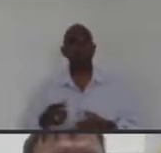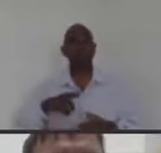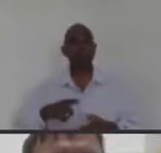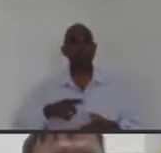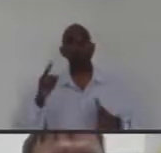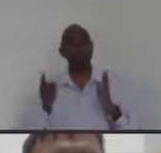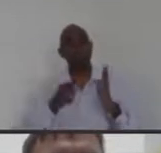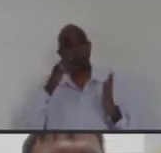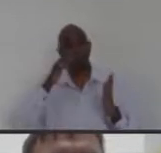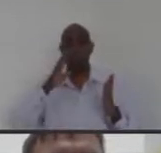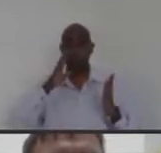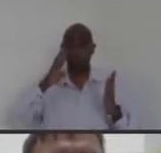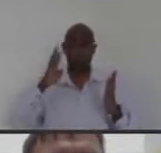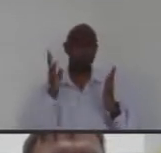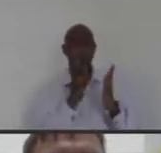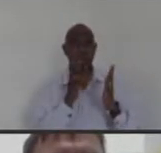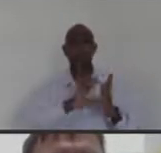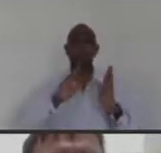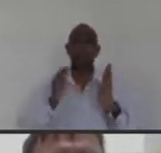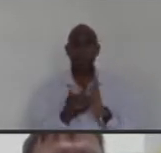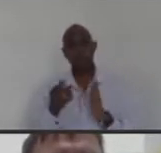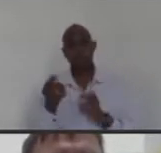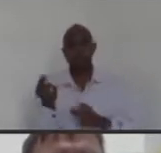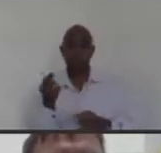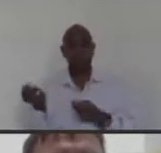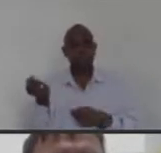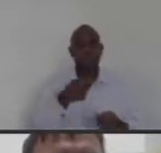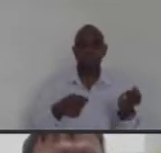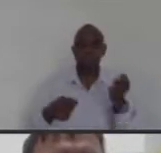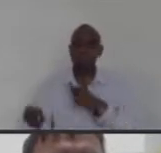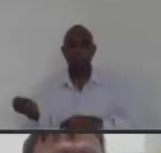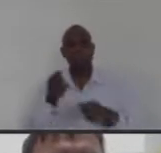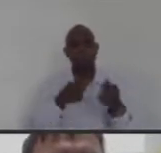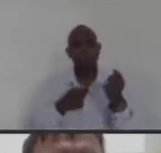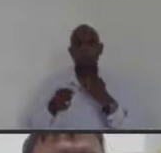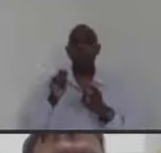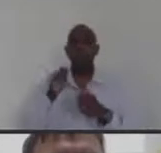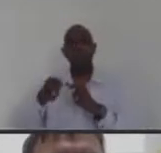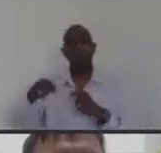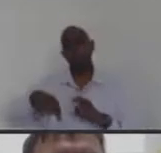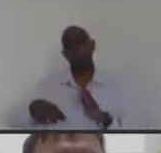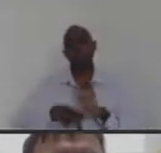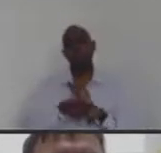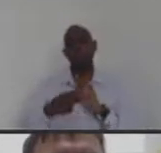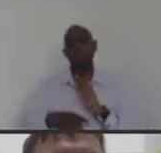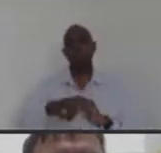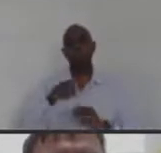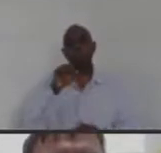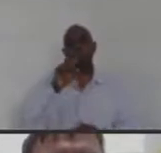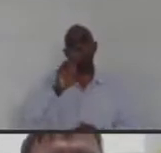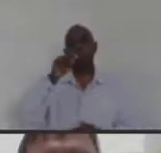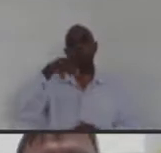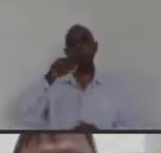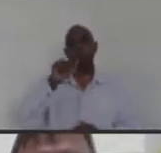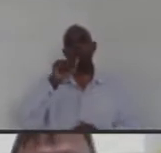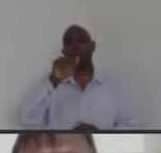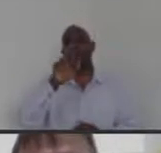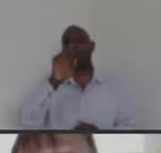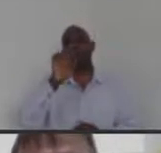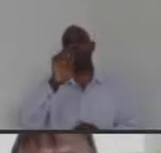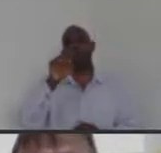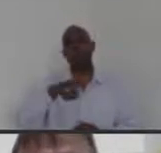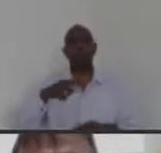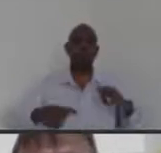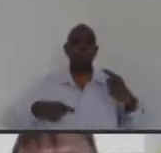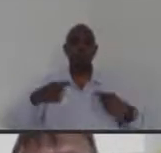a essas transições financeiras da empresa de obrigações com o município de Sumaré. Nesse sentido, o requerimento continua em